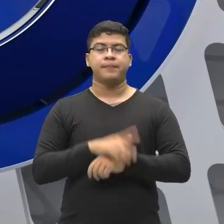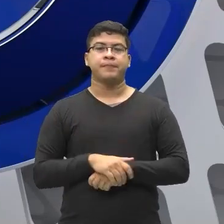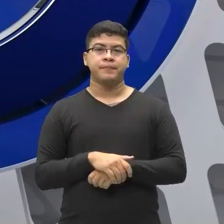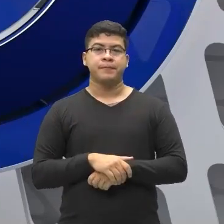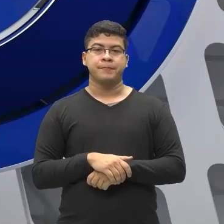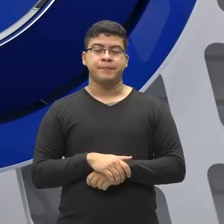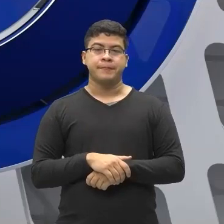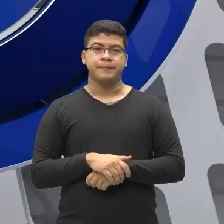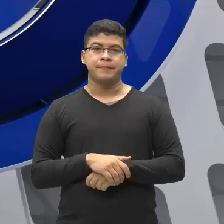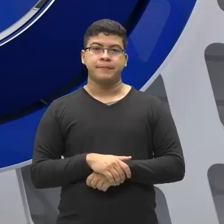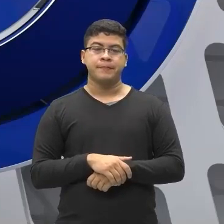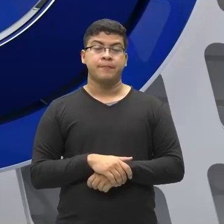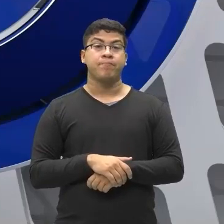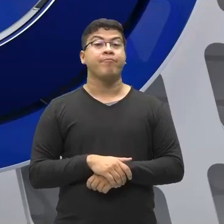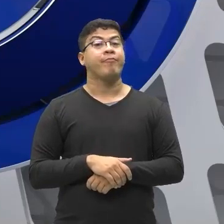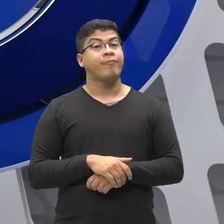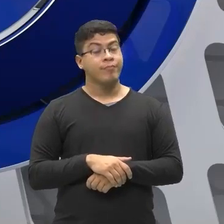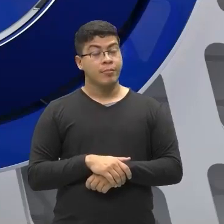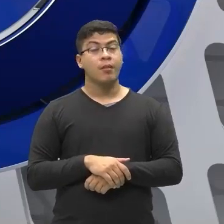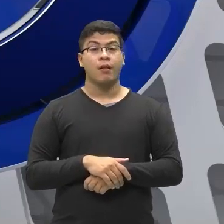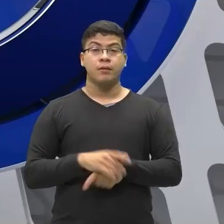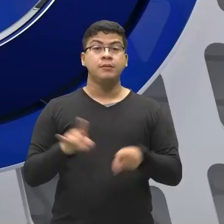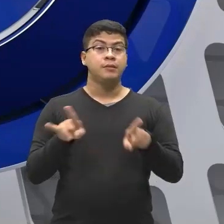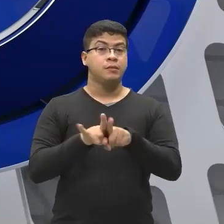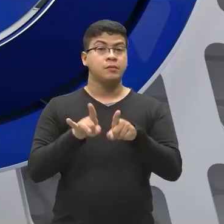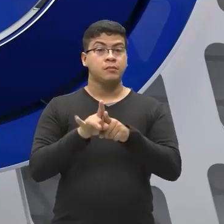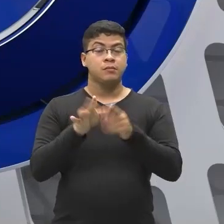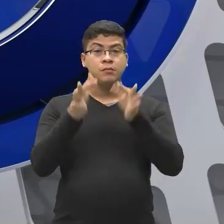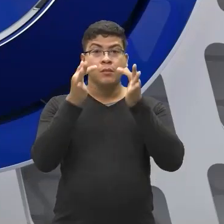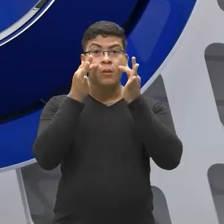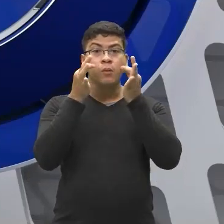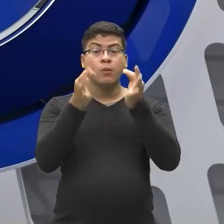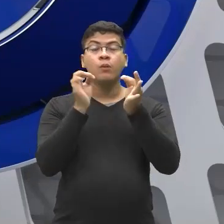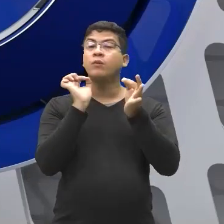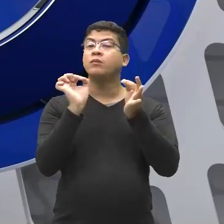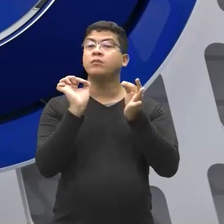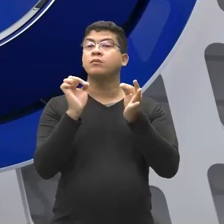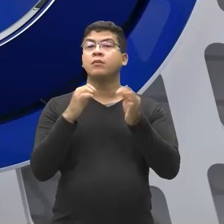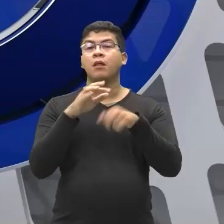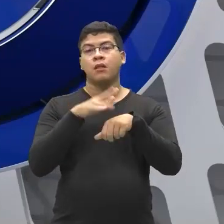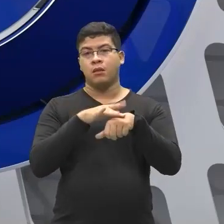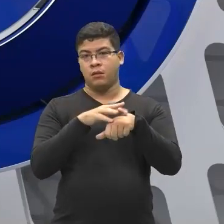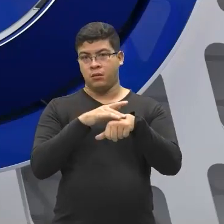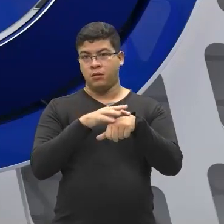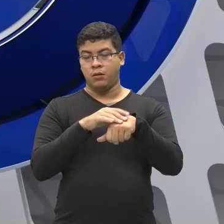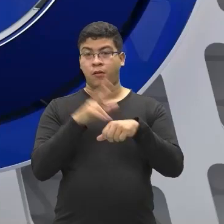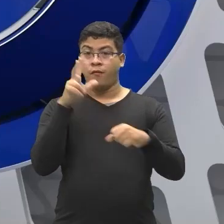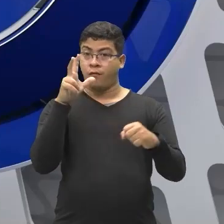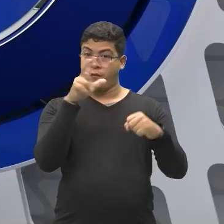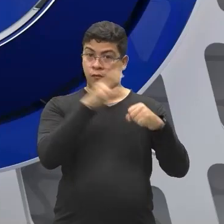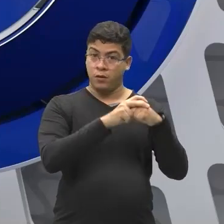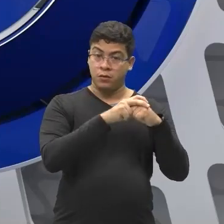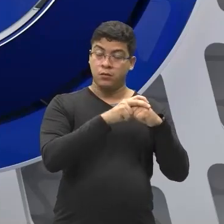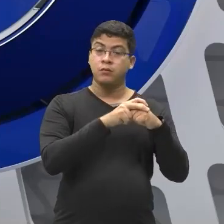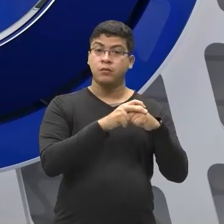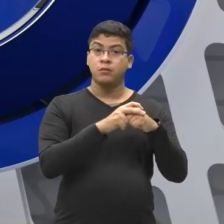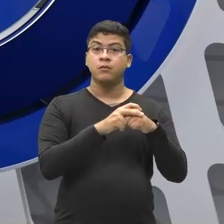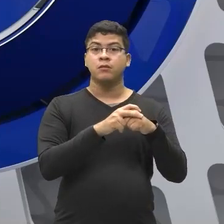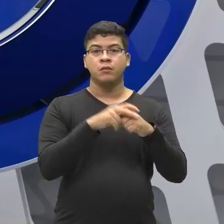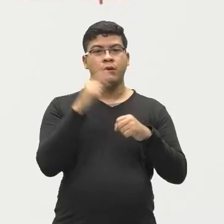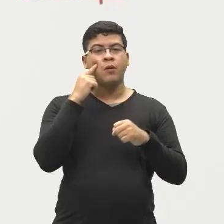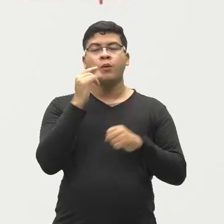doença. E aí nós vamos observar que existem doenças que são causadas por vírus e trouxemos